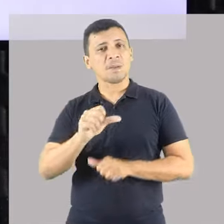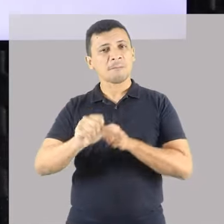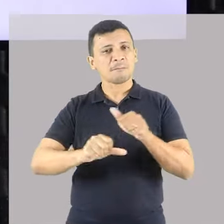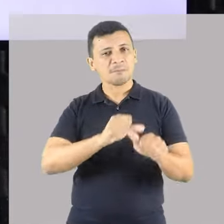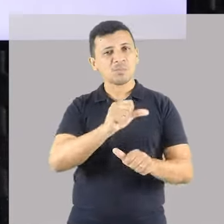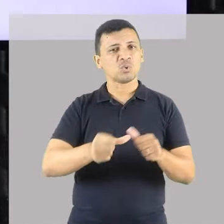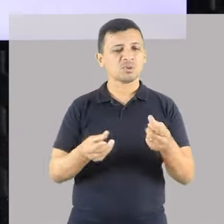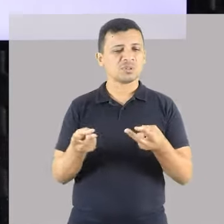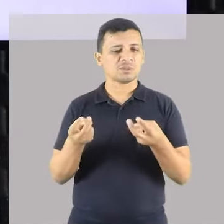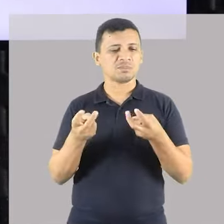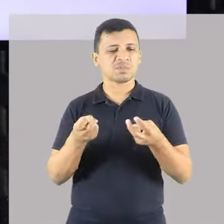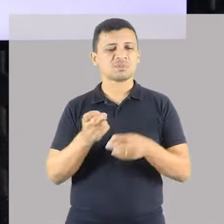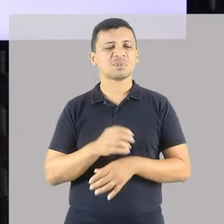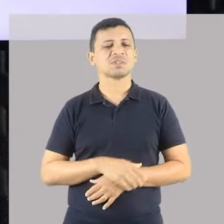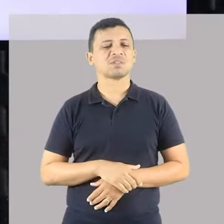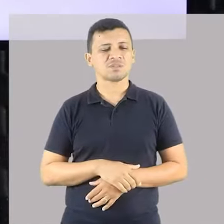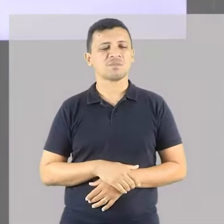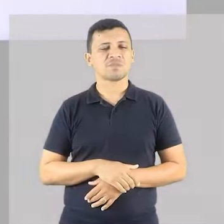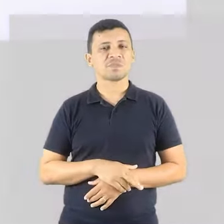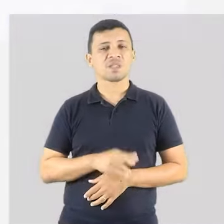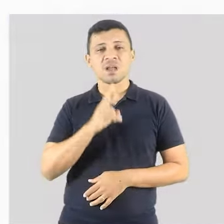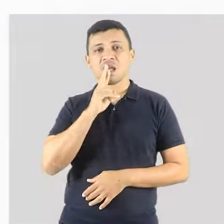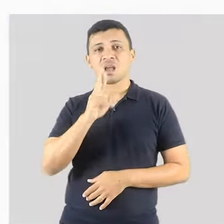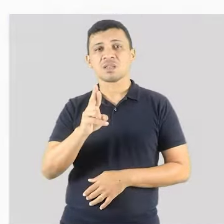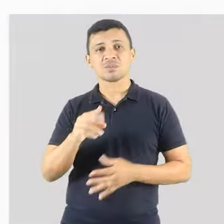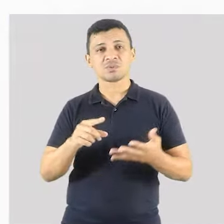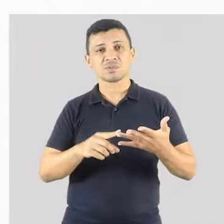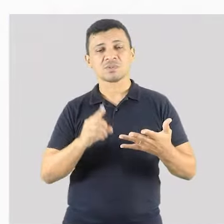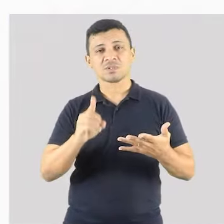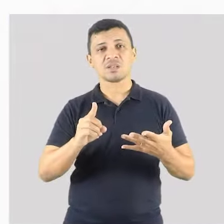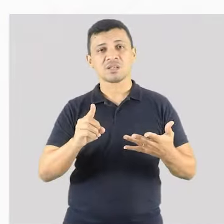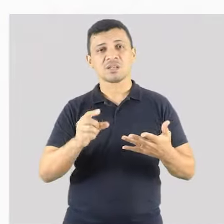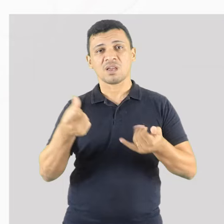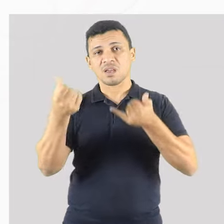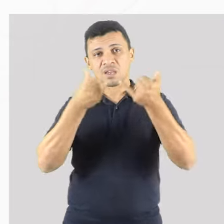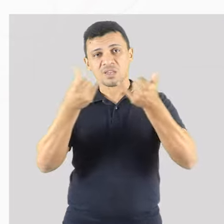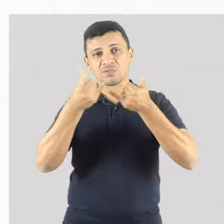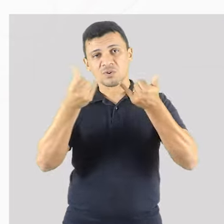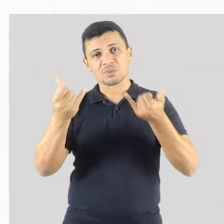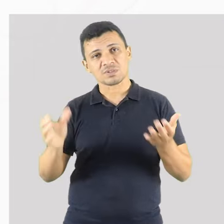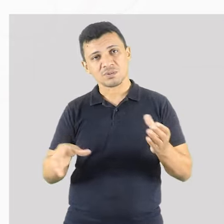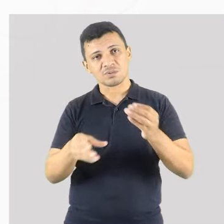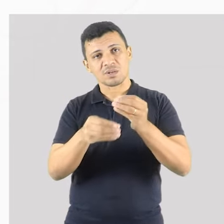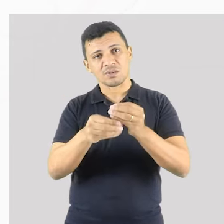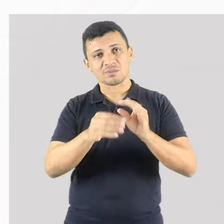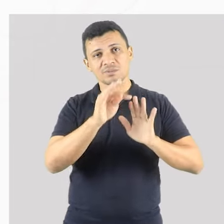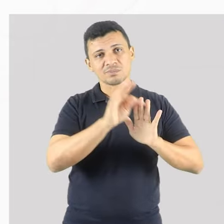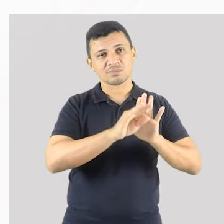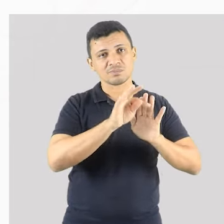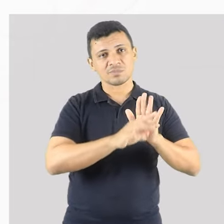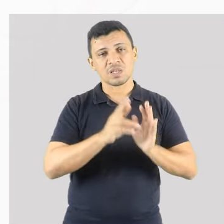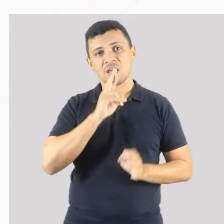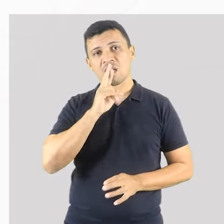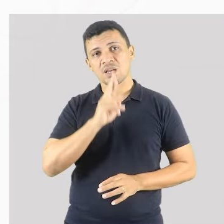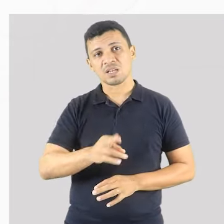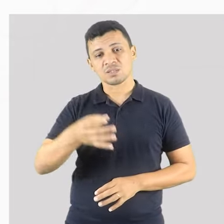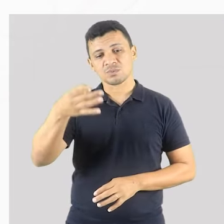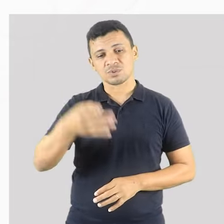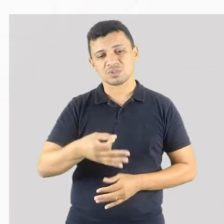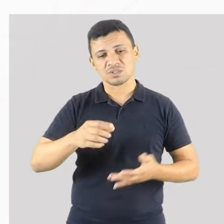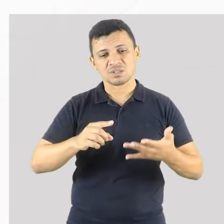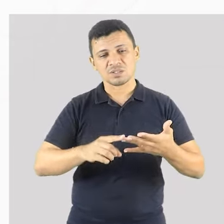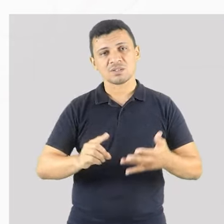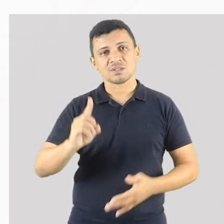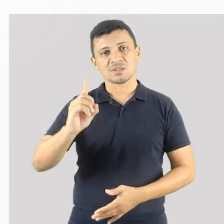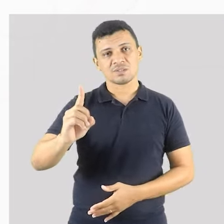nessa mudança de perspectiva ele acresce uma informação ao texto Então a opção correta letra